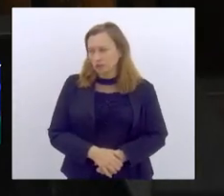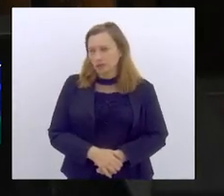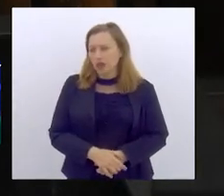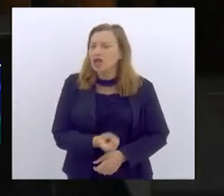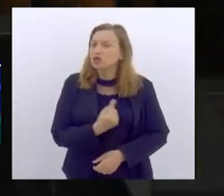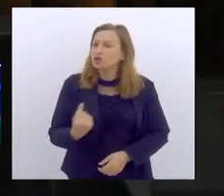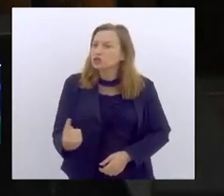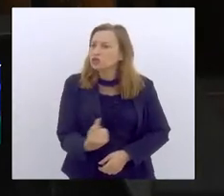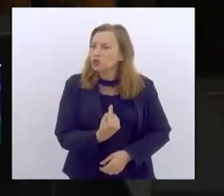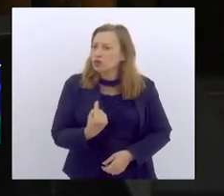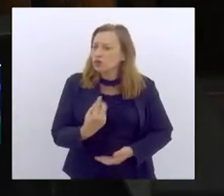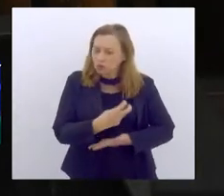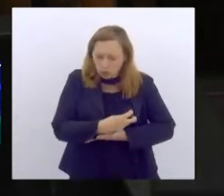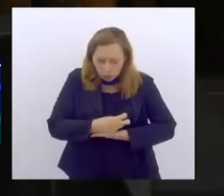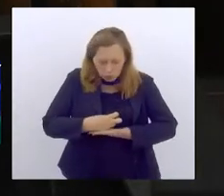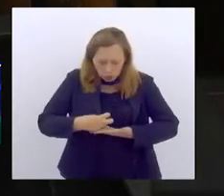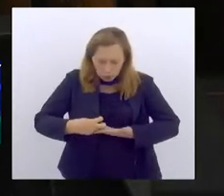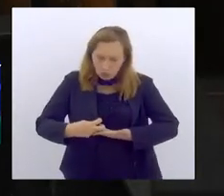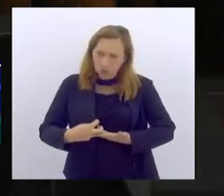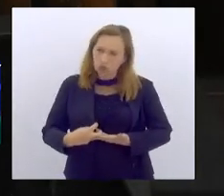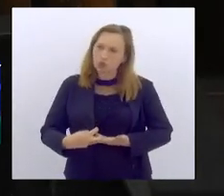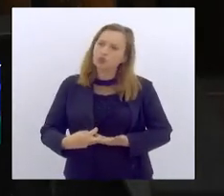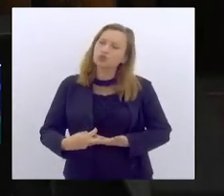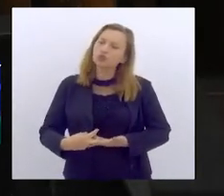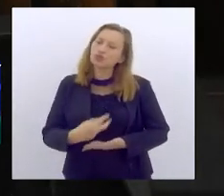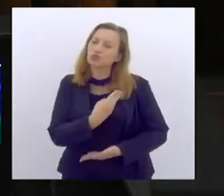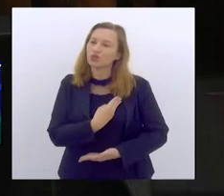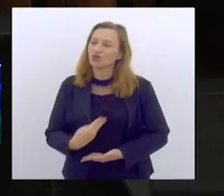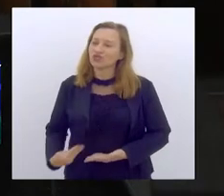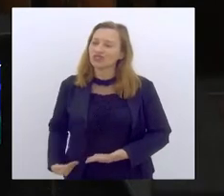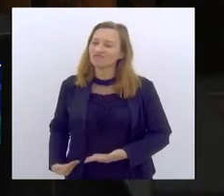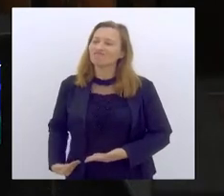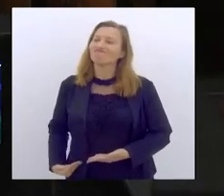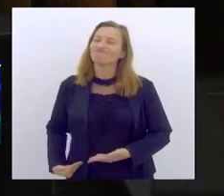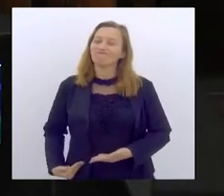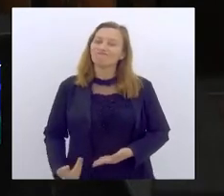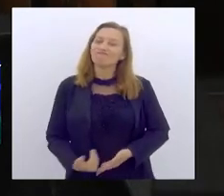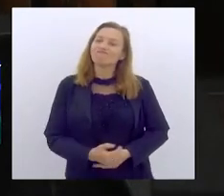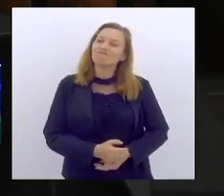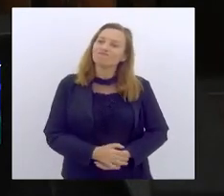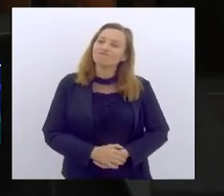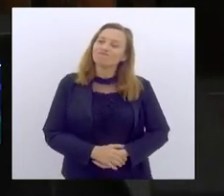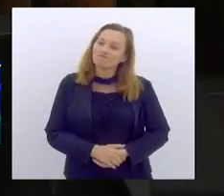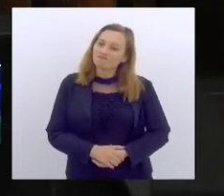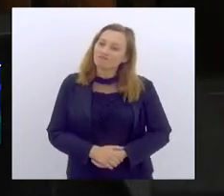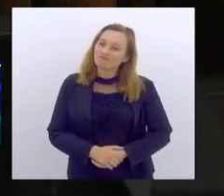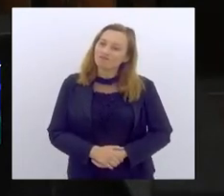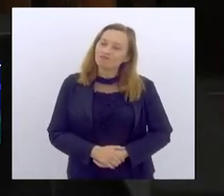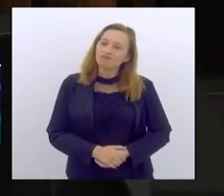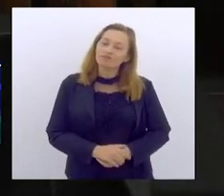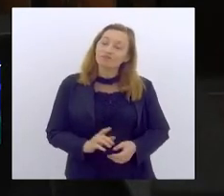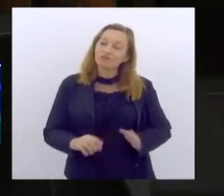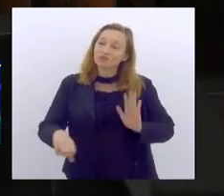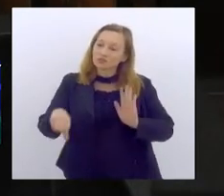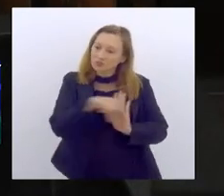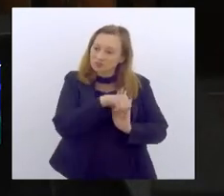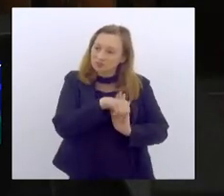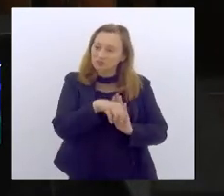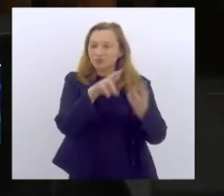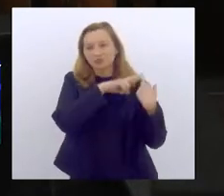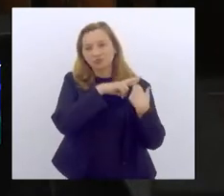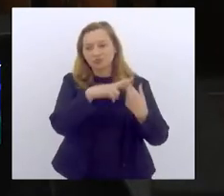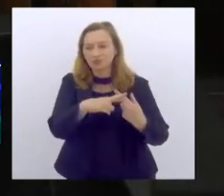e nós caçamos um governador por improbidade por crime de